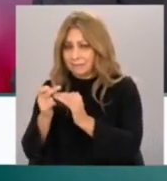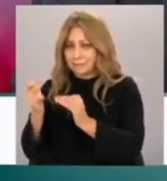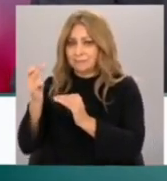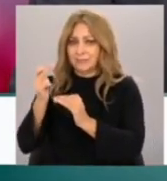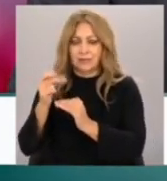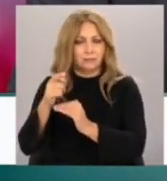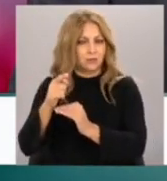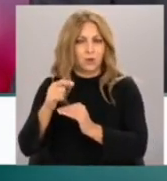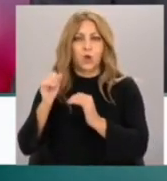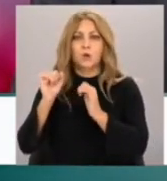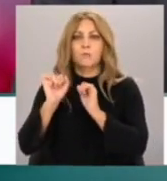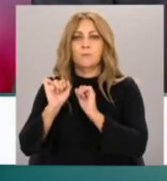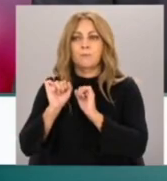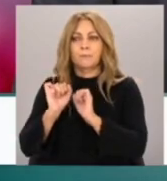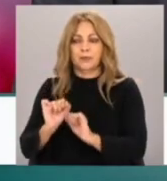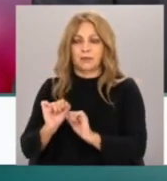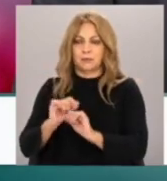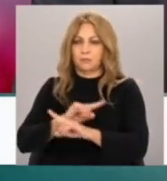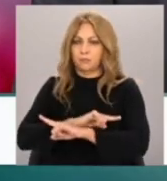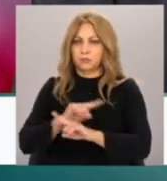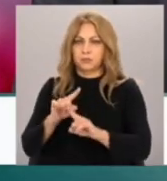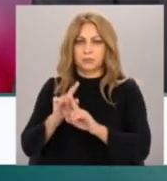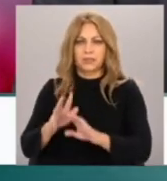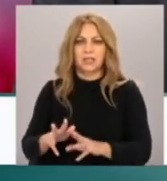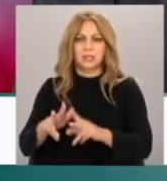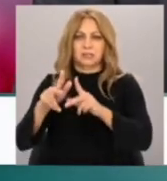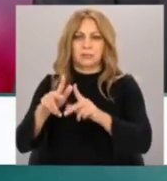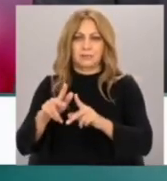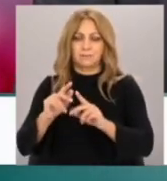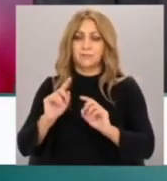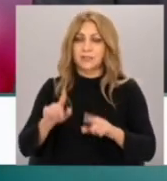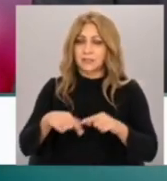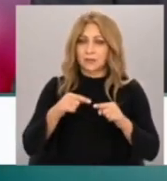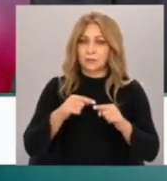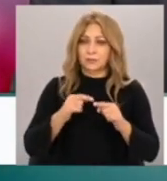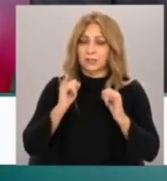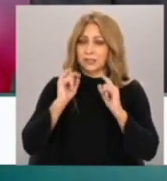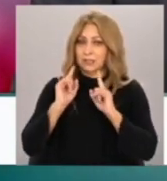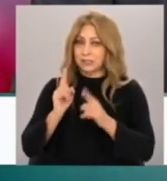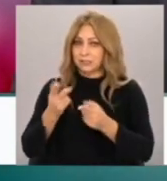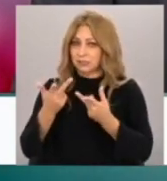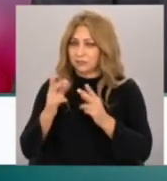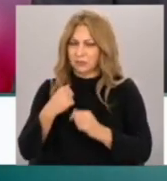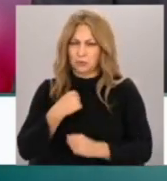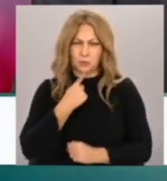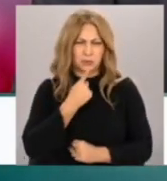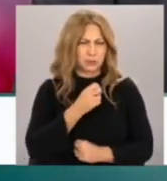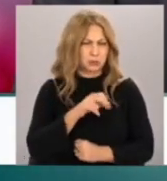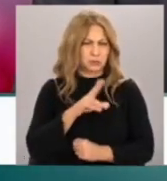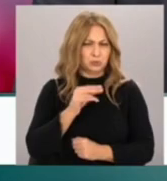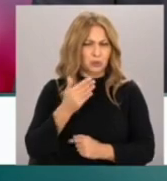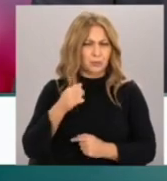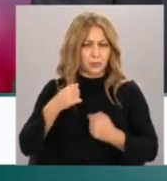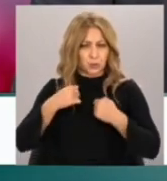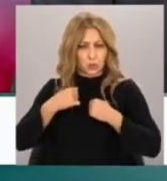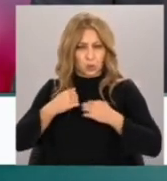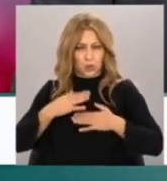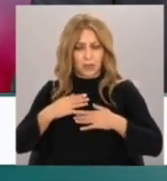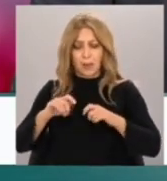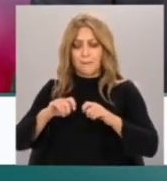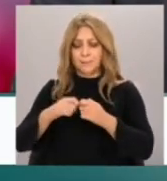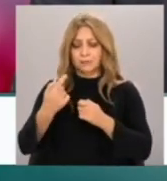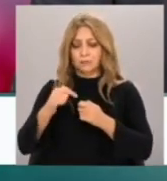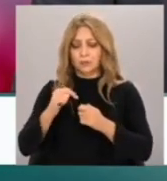mais indutora do crescimento os salários e temos outro ali a gente divide overall eu acho que nunca disse isso nos debates é o único partido que propõe